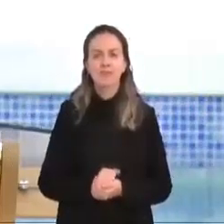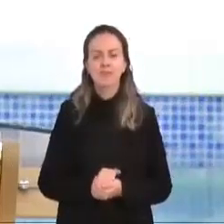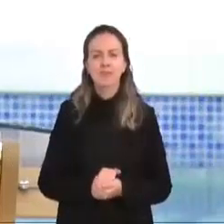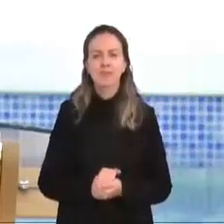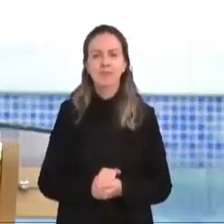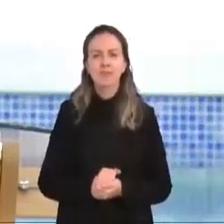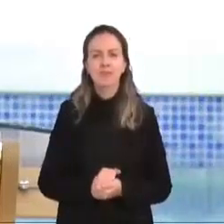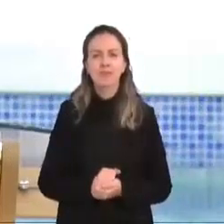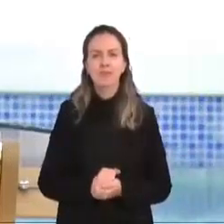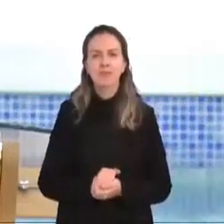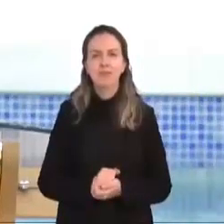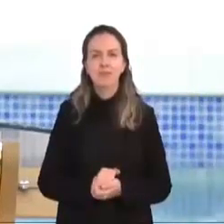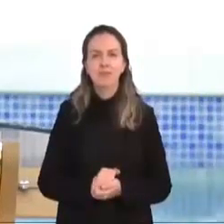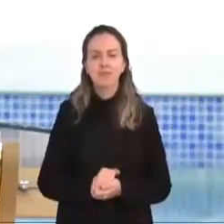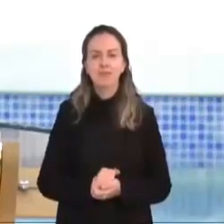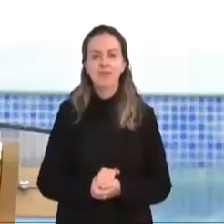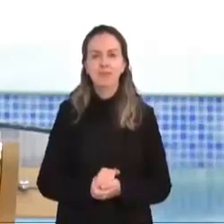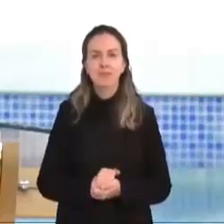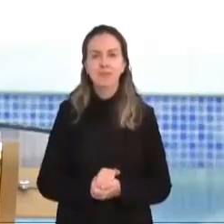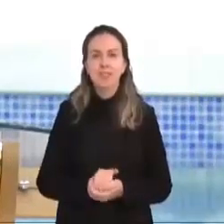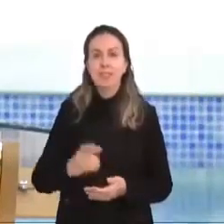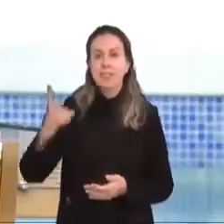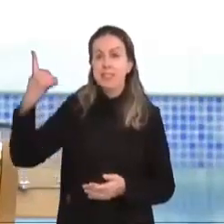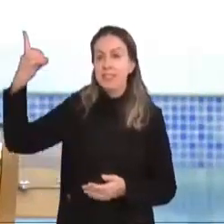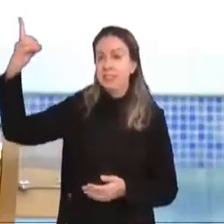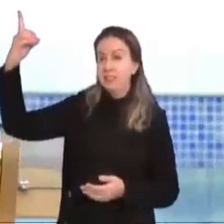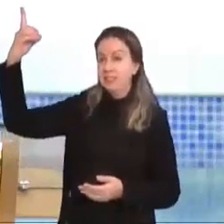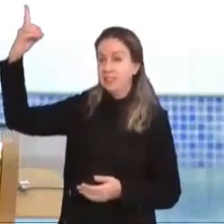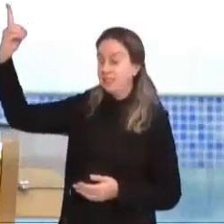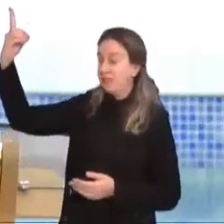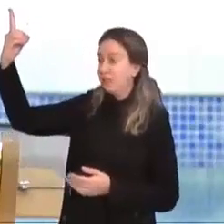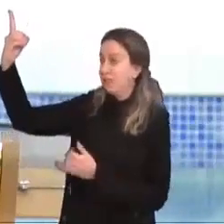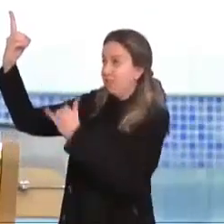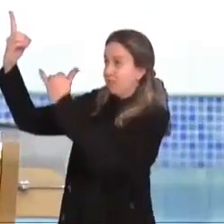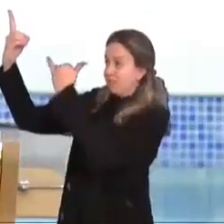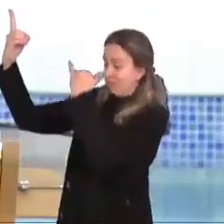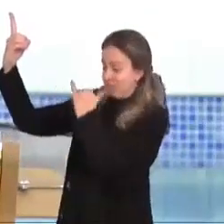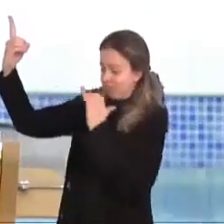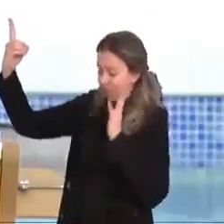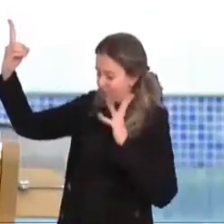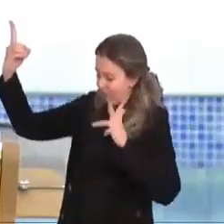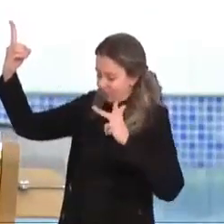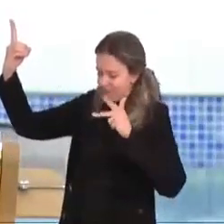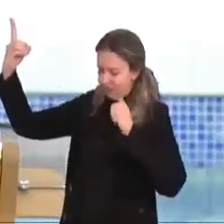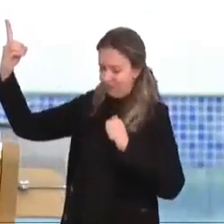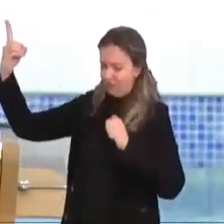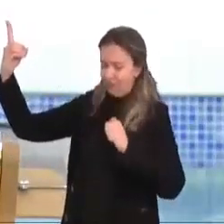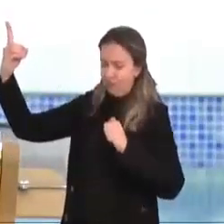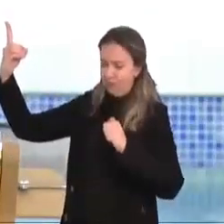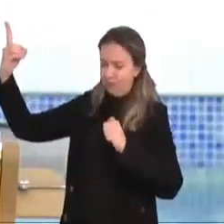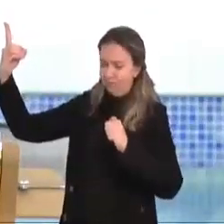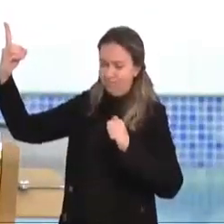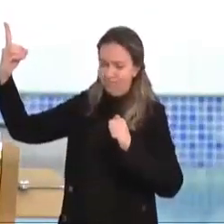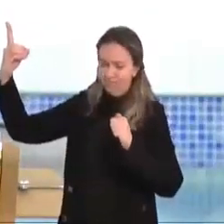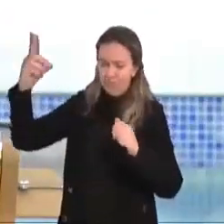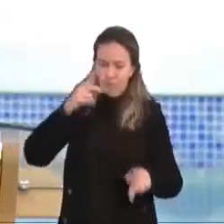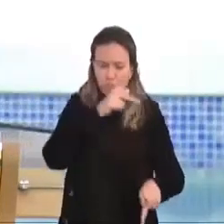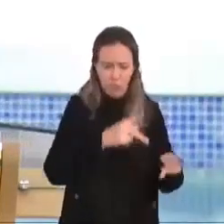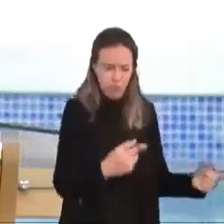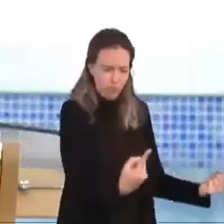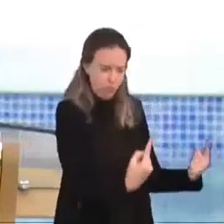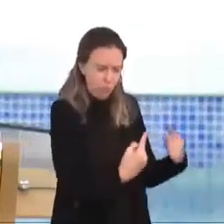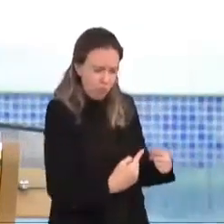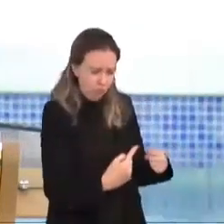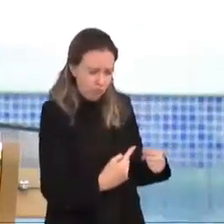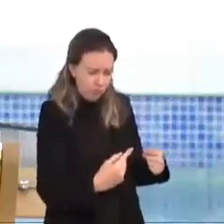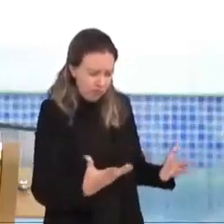ora, eu revelo o que está sendo tramado contra o meu povo.